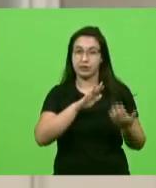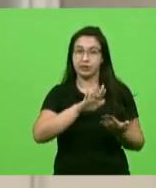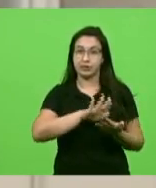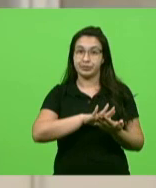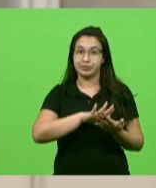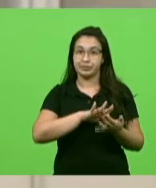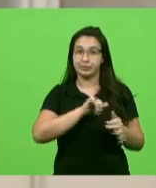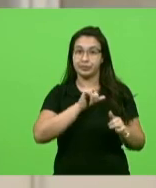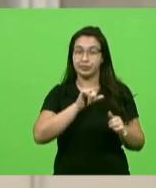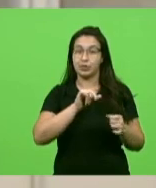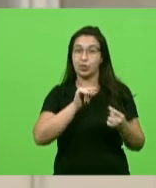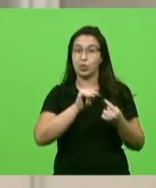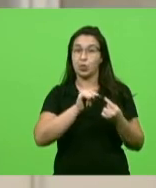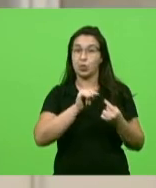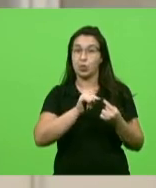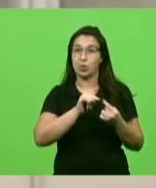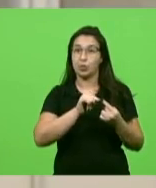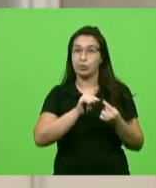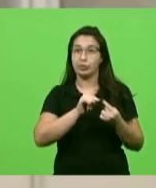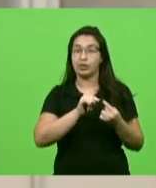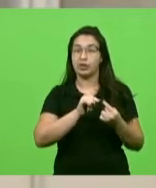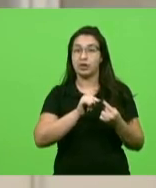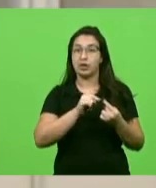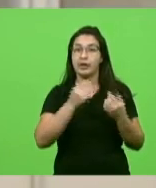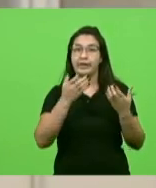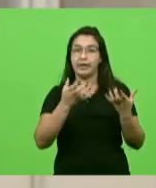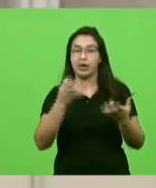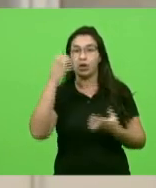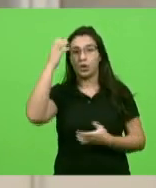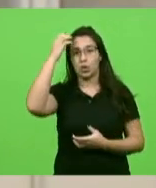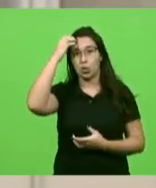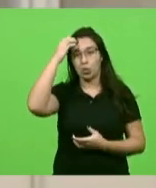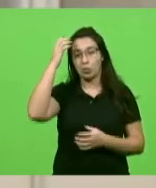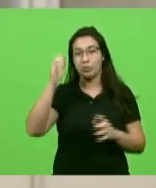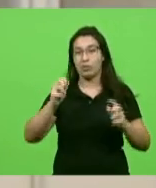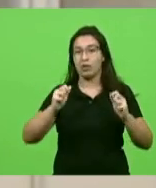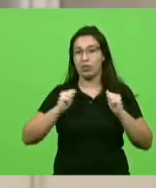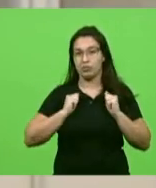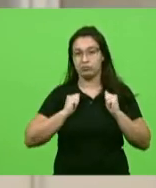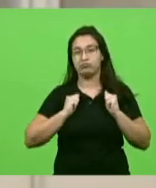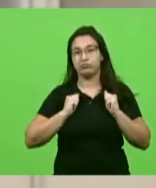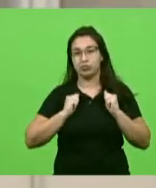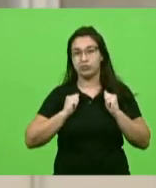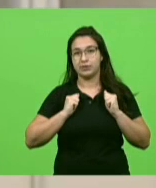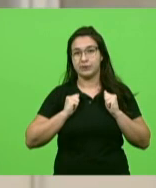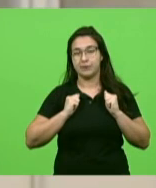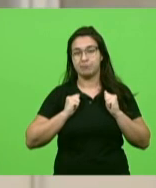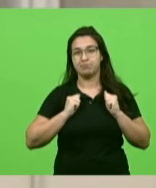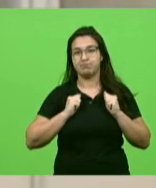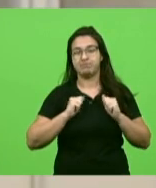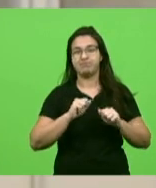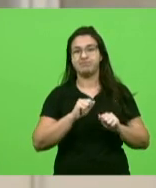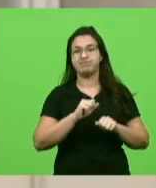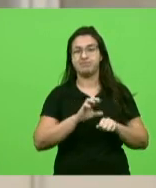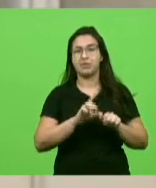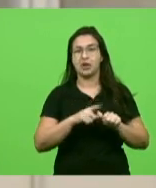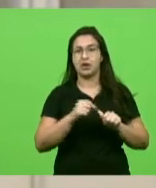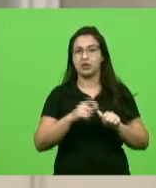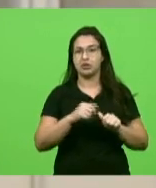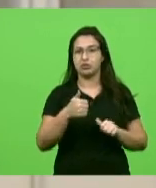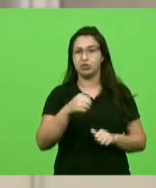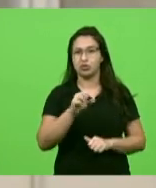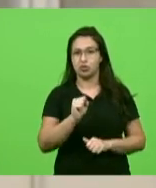traduzido no dolo decorrente da omissão imprópria e a norma do Artigo 18 do Código Penal